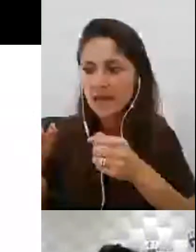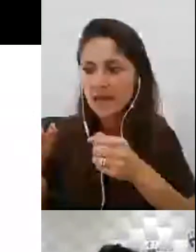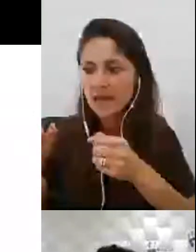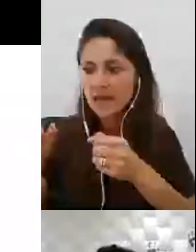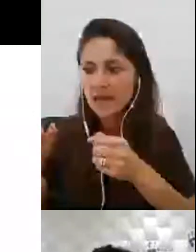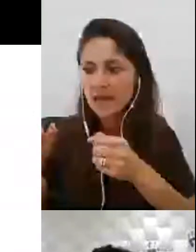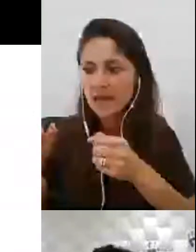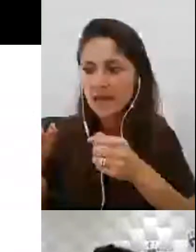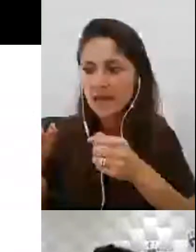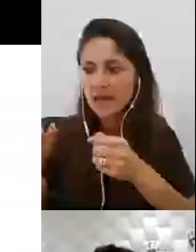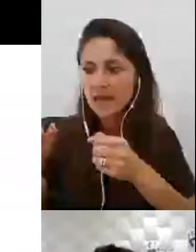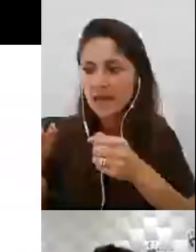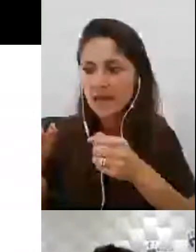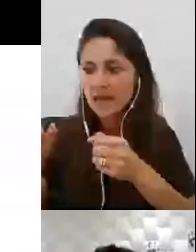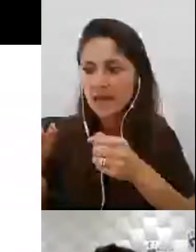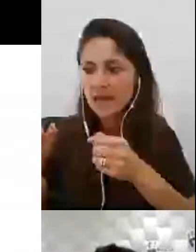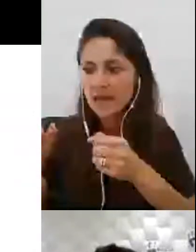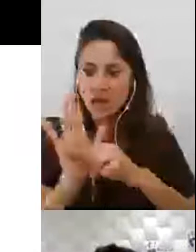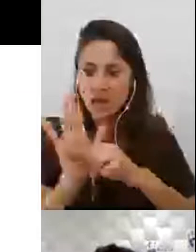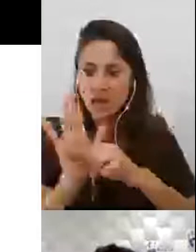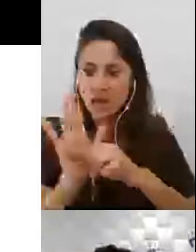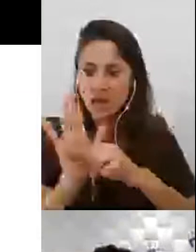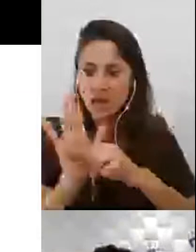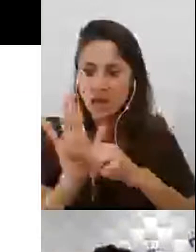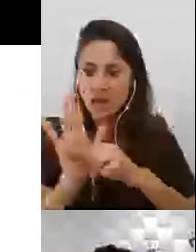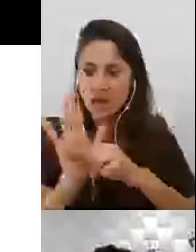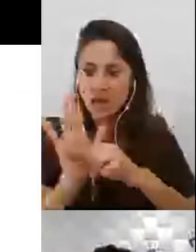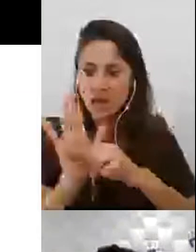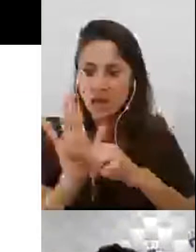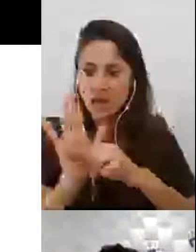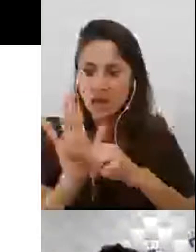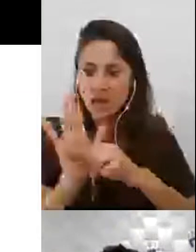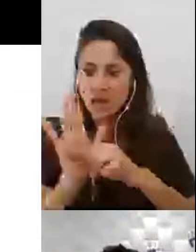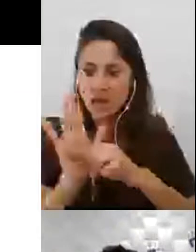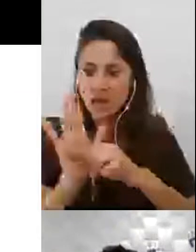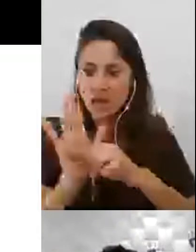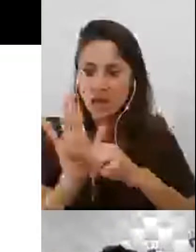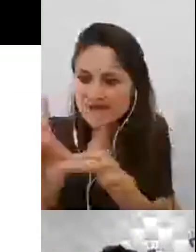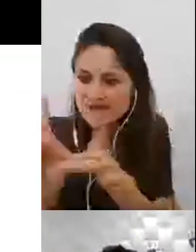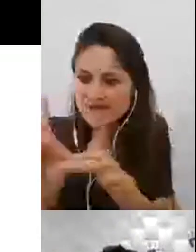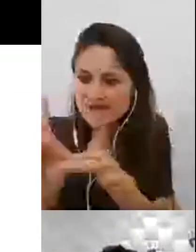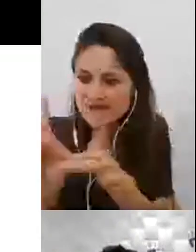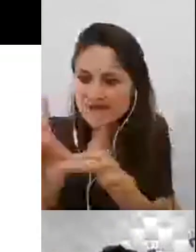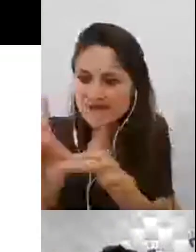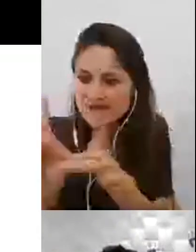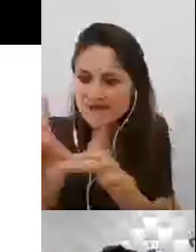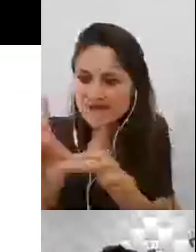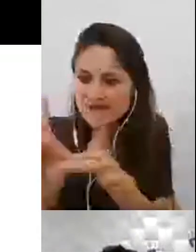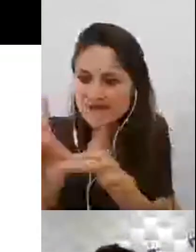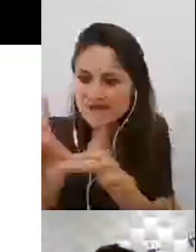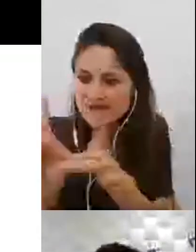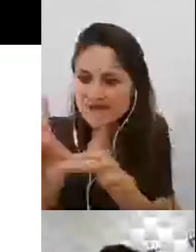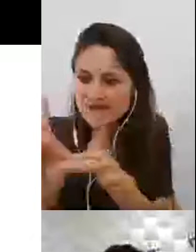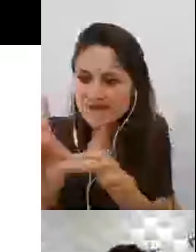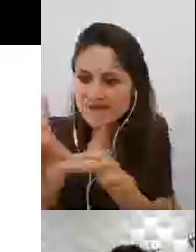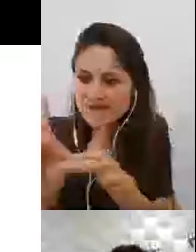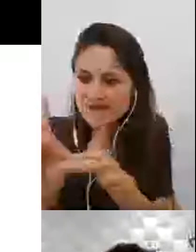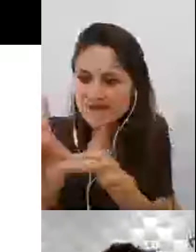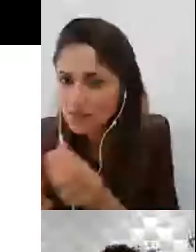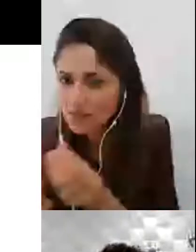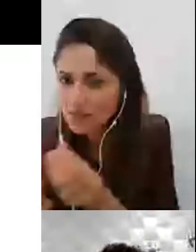outro e aqueles dados consigam ser gerados e consigam ser adquiridos e transformados em informações ao longo de todo o